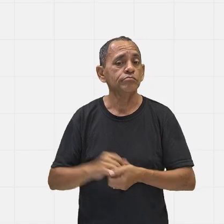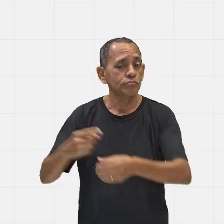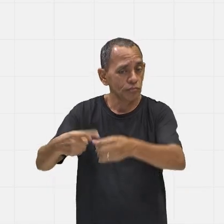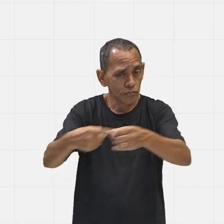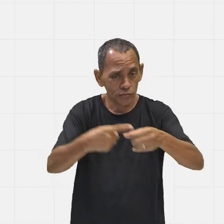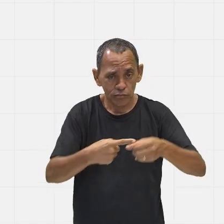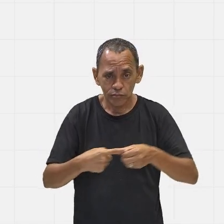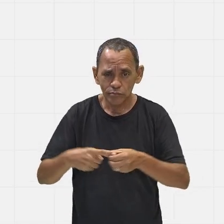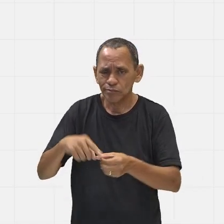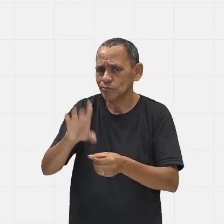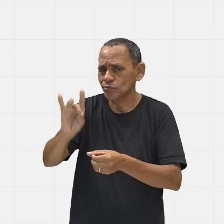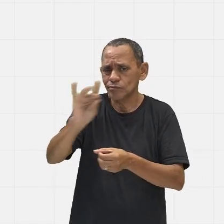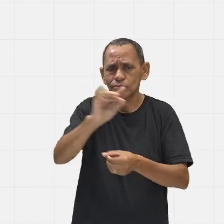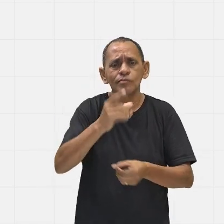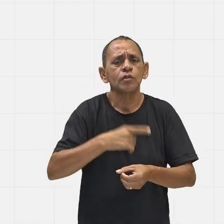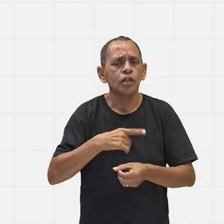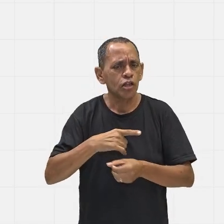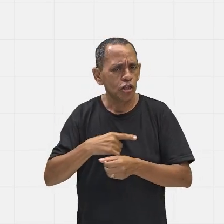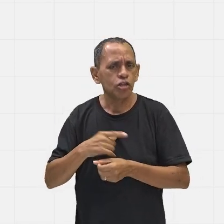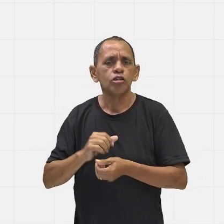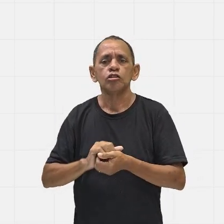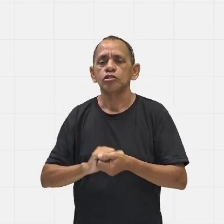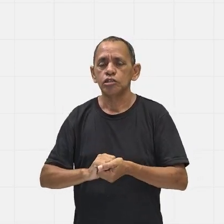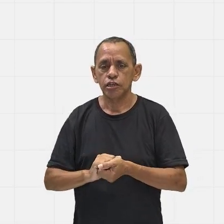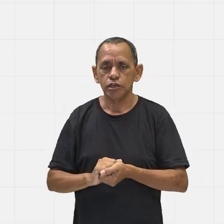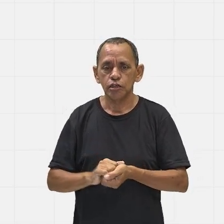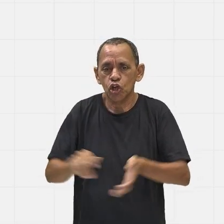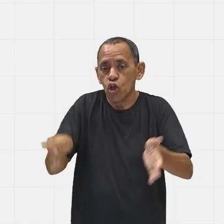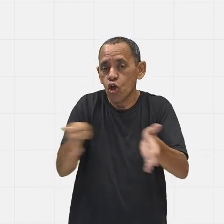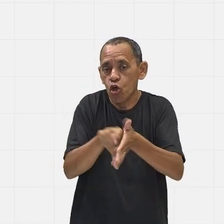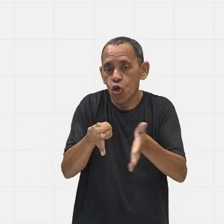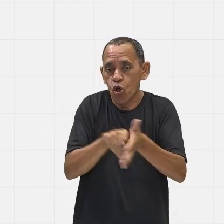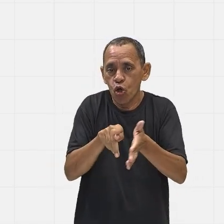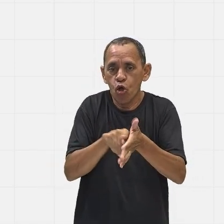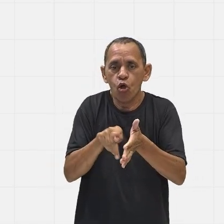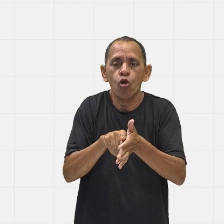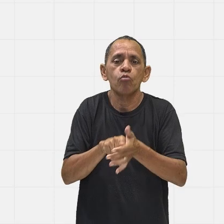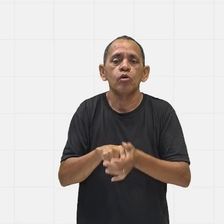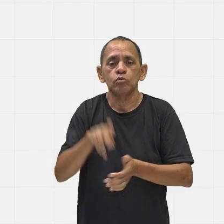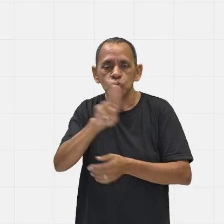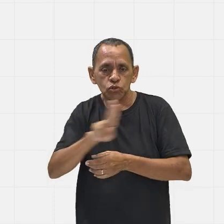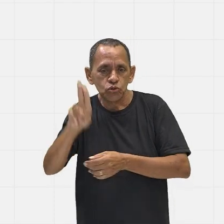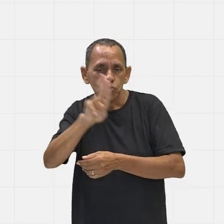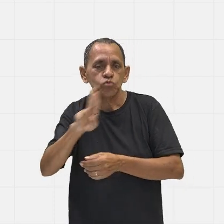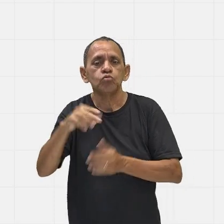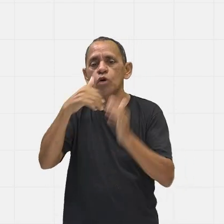login, cada sala tem o seu login, tá? Ele é informado, eu acho que no ato da implantação da sala.